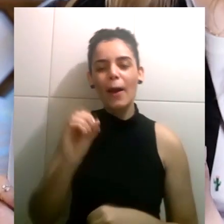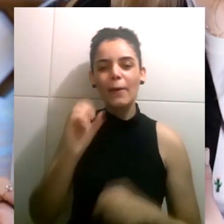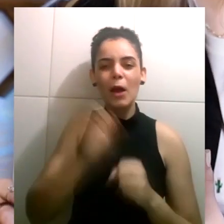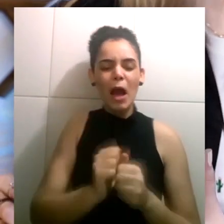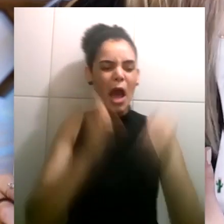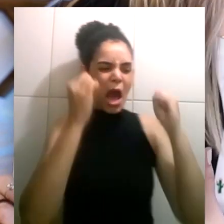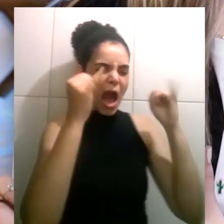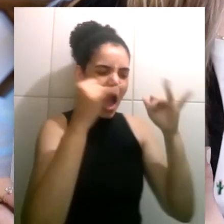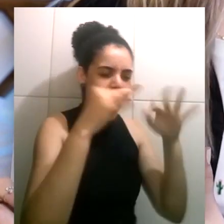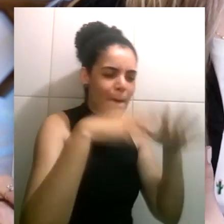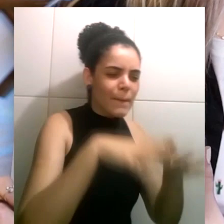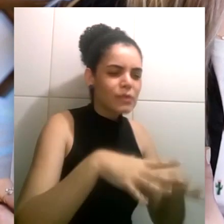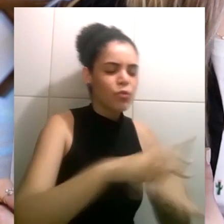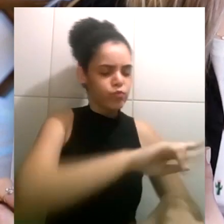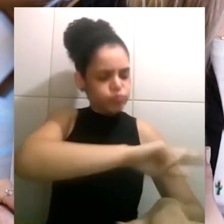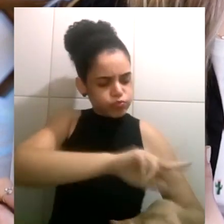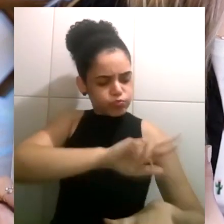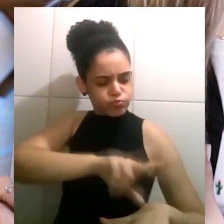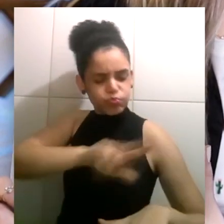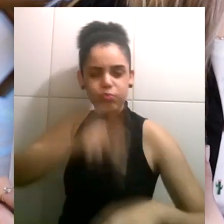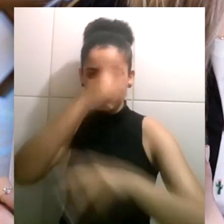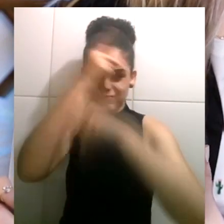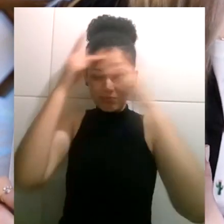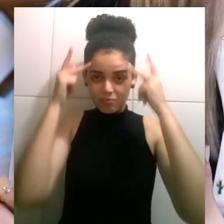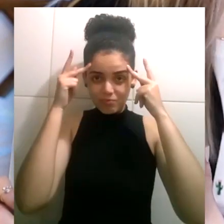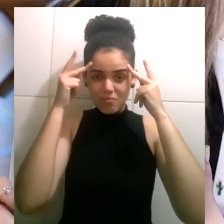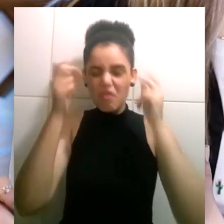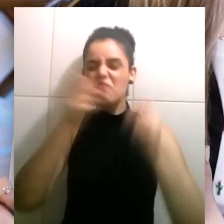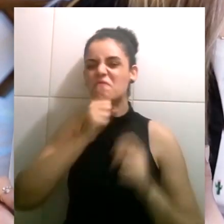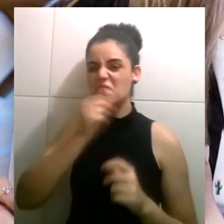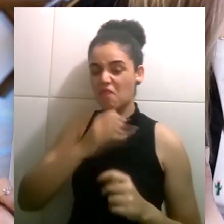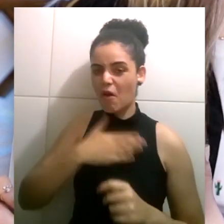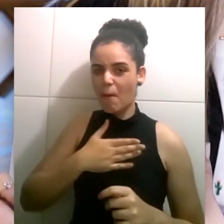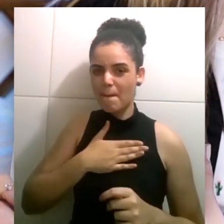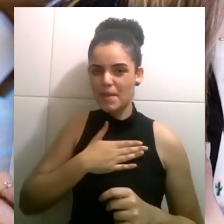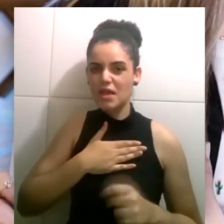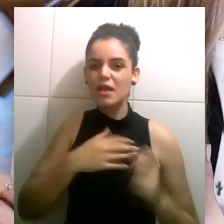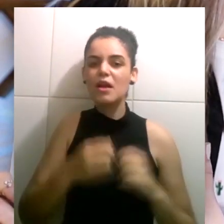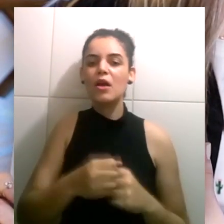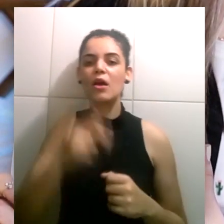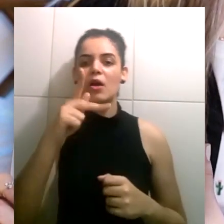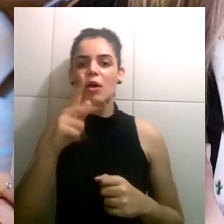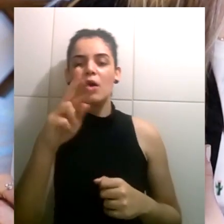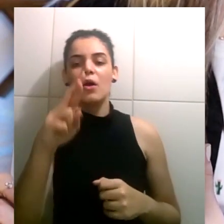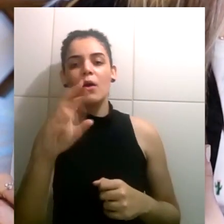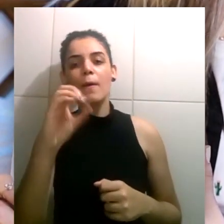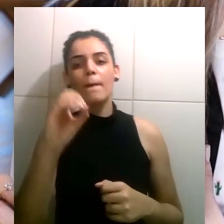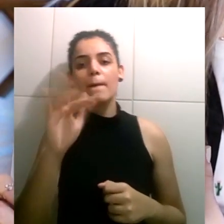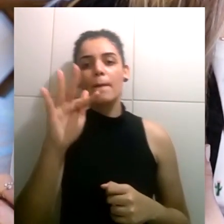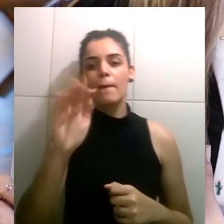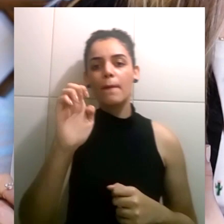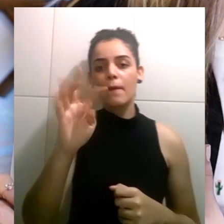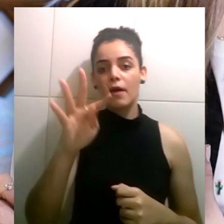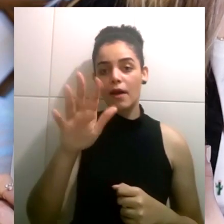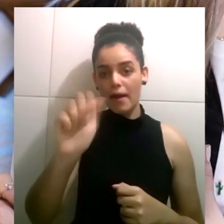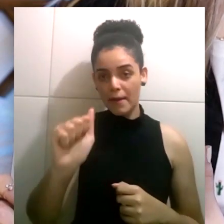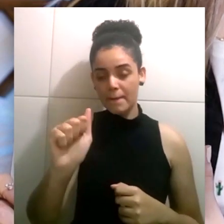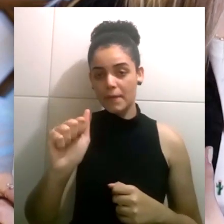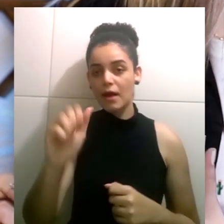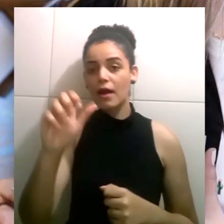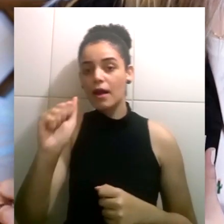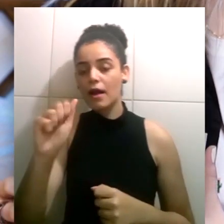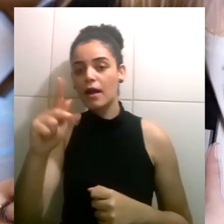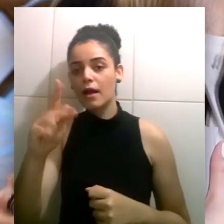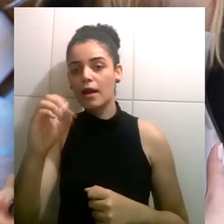Uau! Ungiu muitas pessoas, a todos os ministérios. Mas ela em si era uma profeta, apostólica também. Mas,